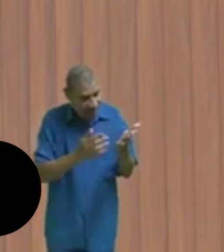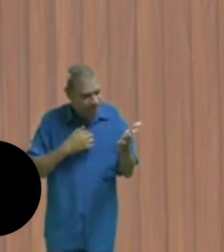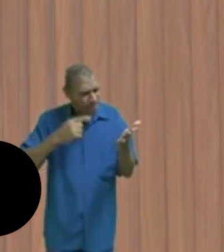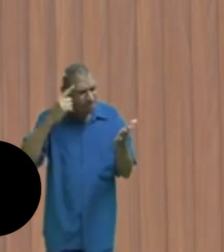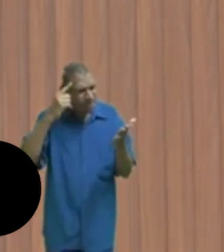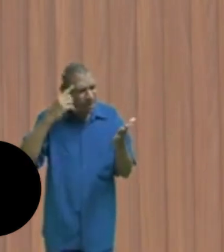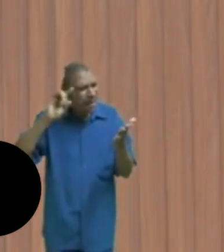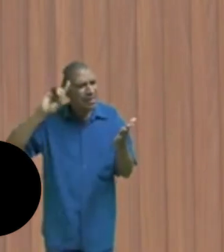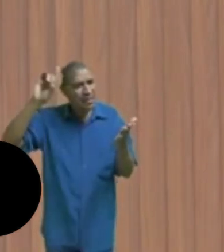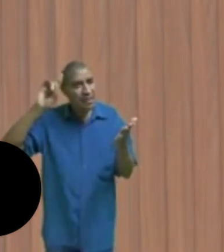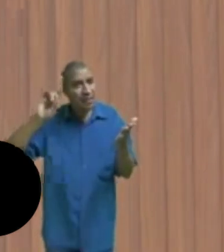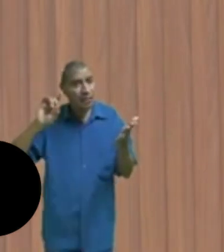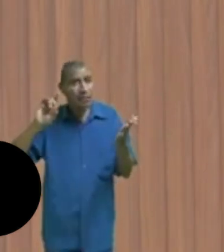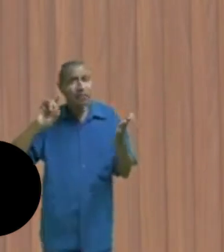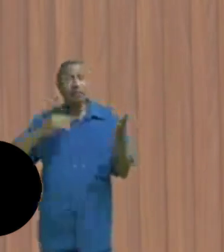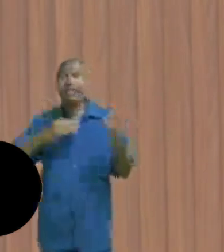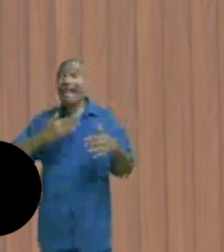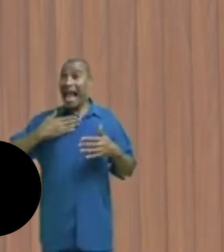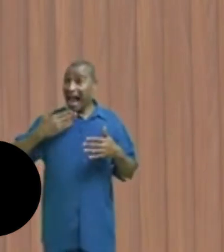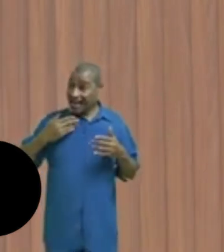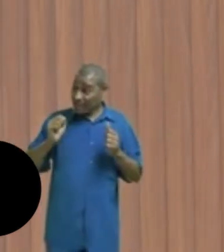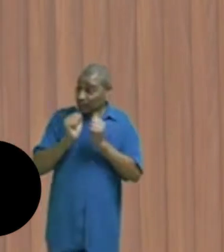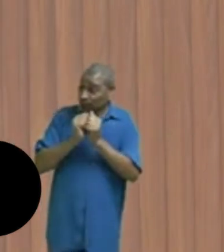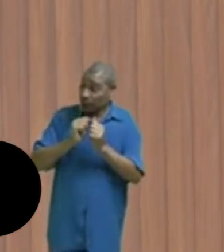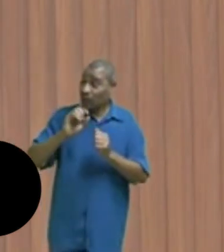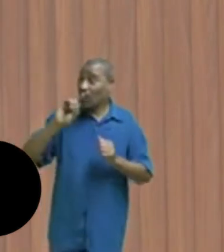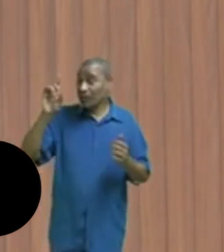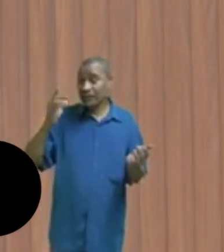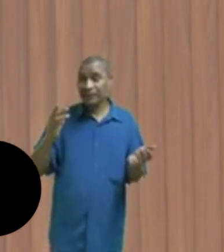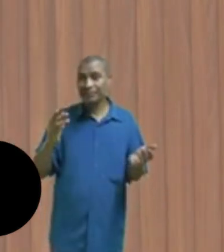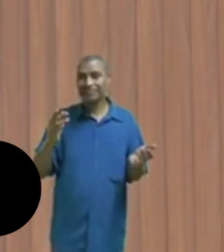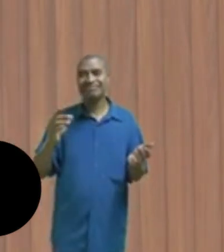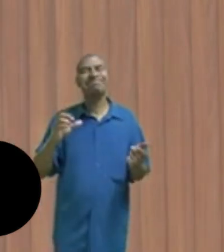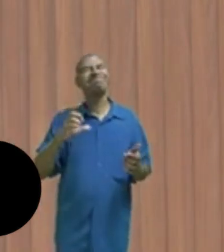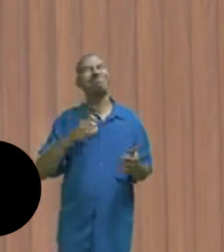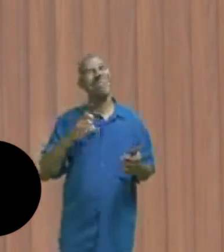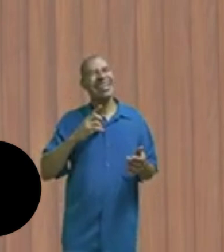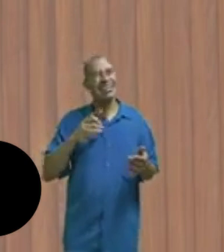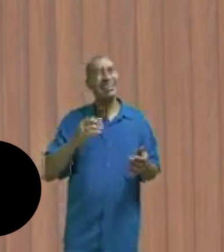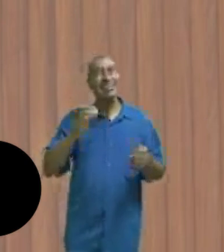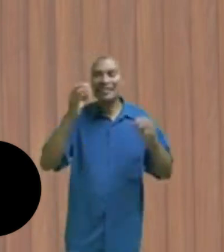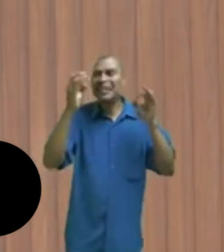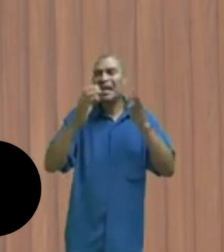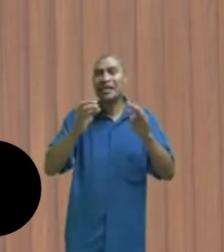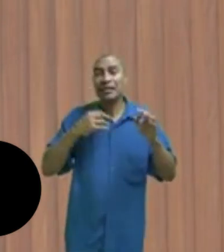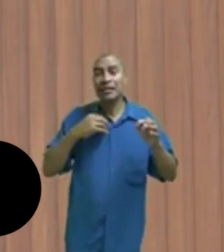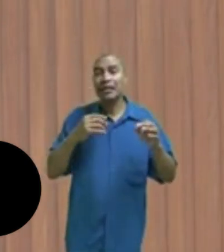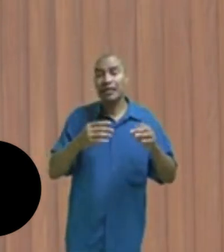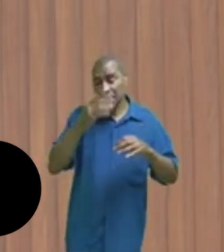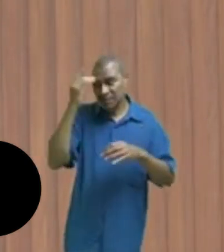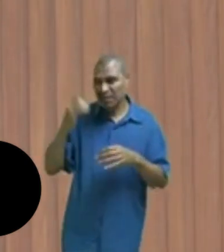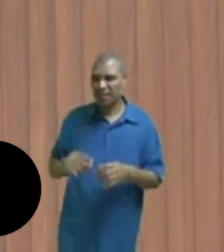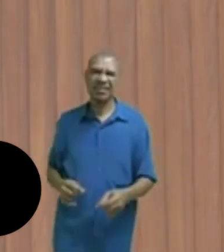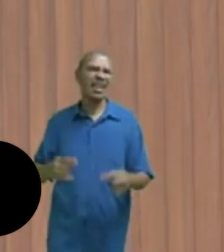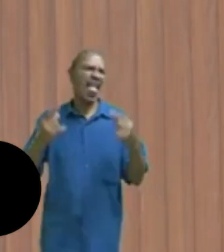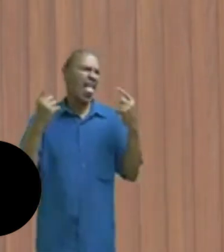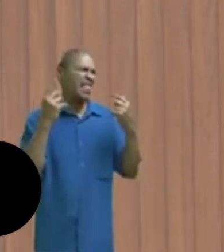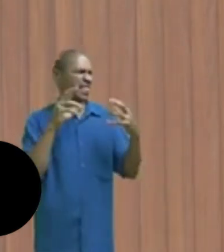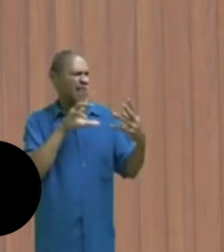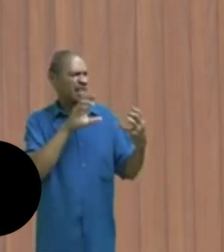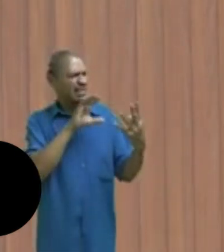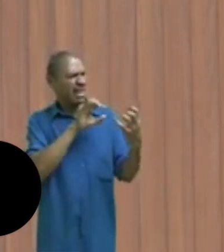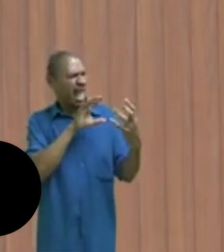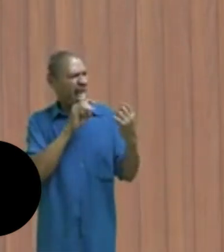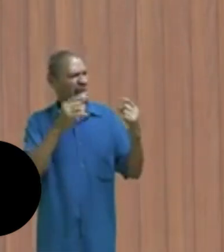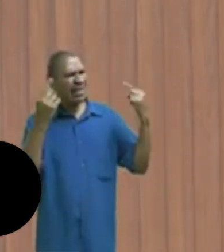Deus, se alegrem com Ele. Eu tenho certeza, irmãos, que a turma vai reclamar. Mas